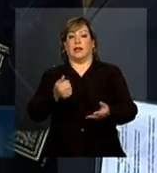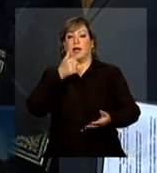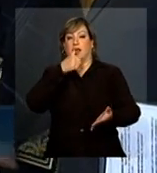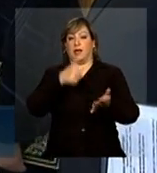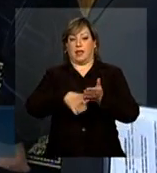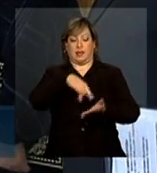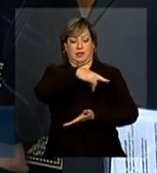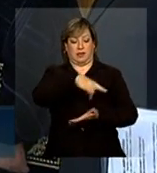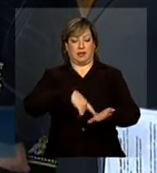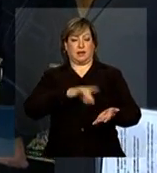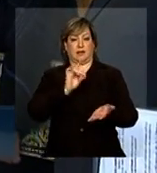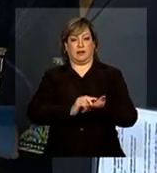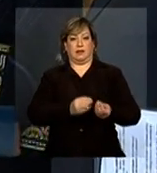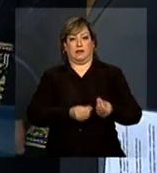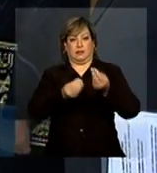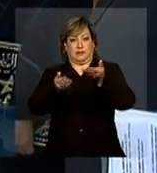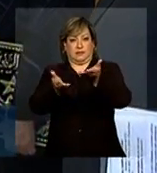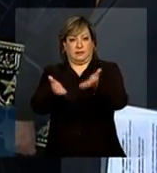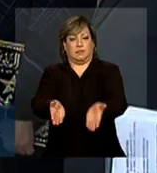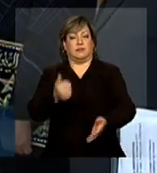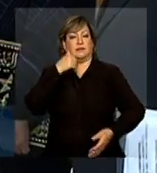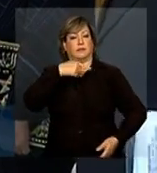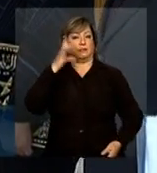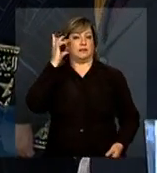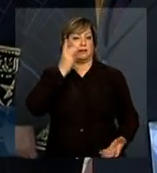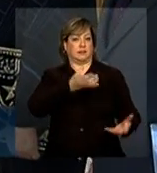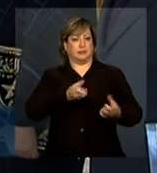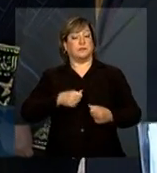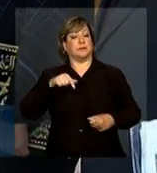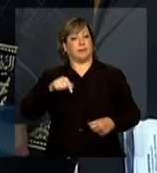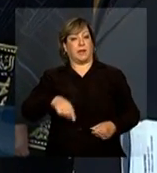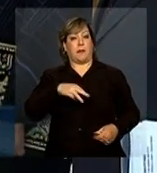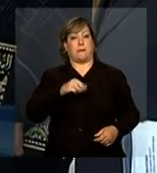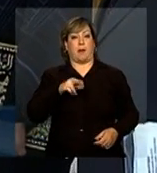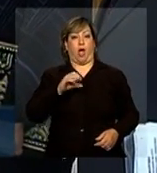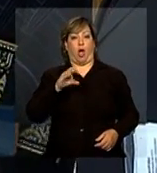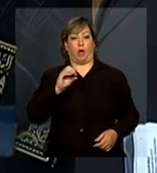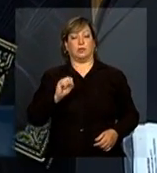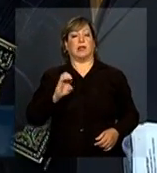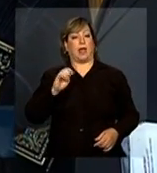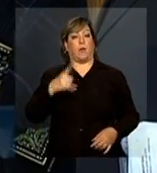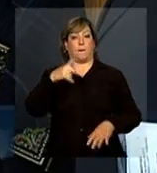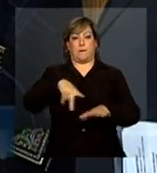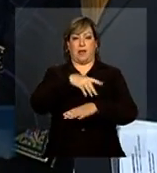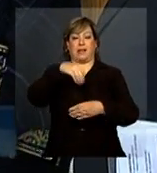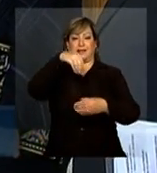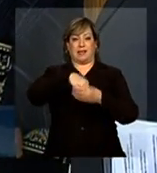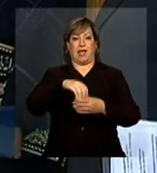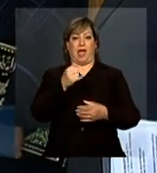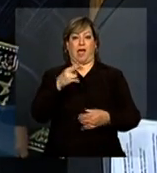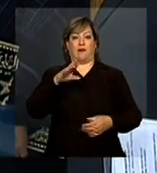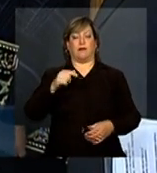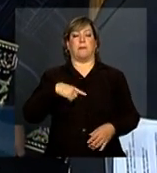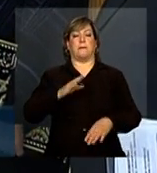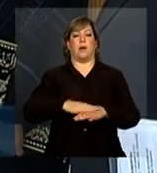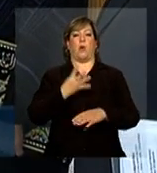Rousseff. O Marrocos, que é um país africano com mais de 40 milhões de